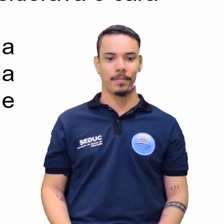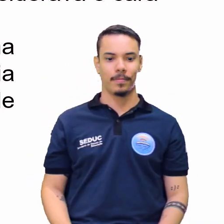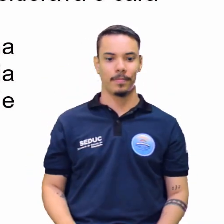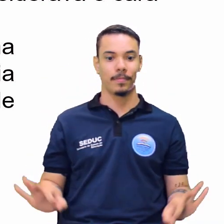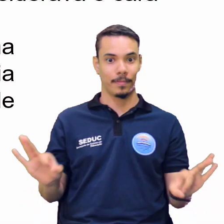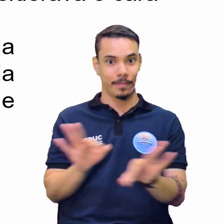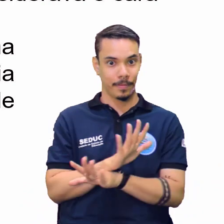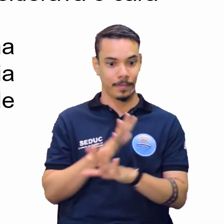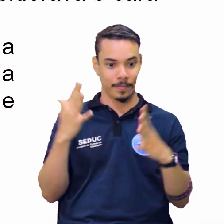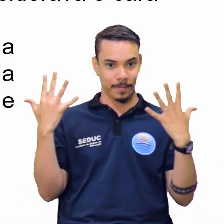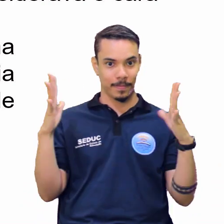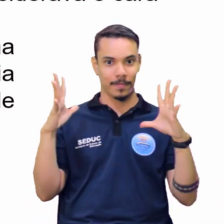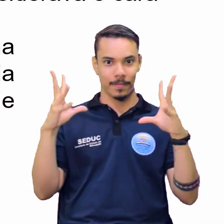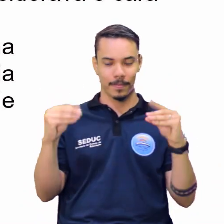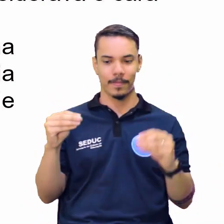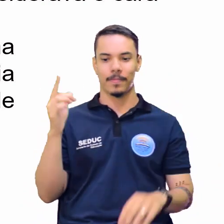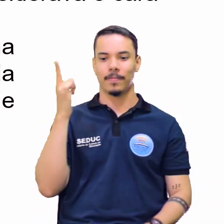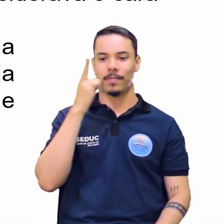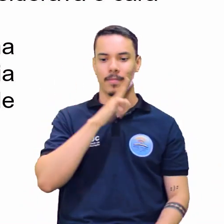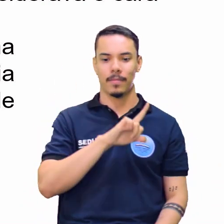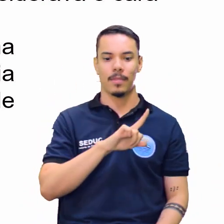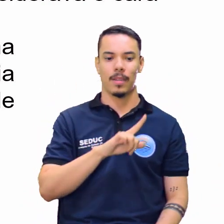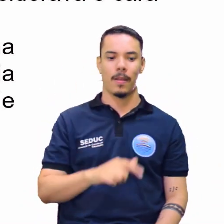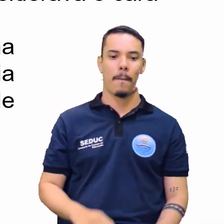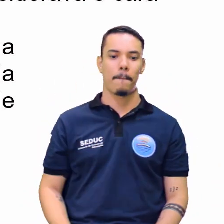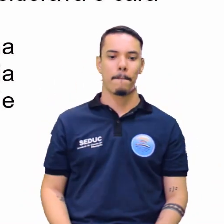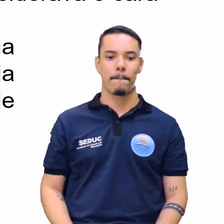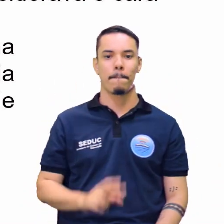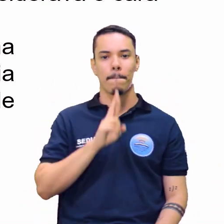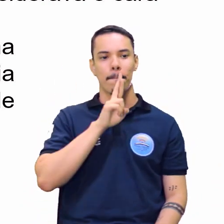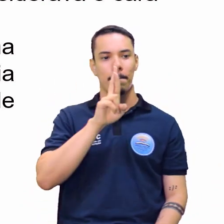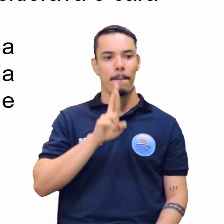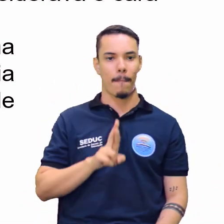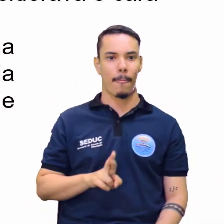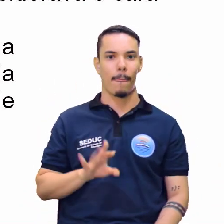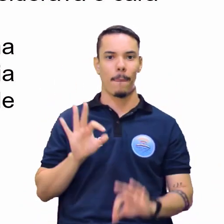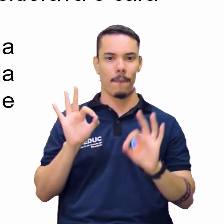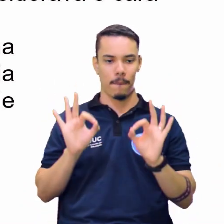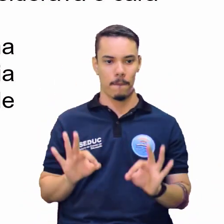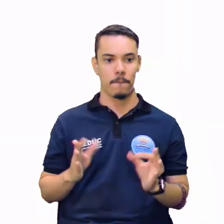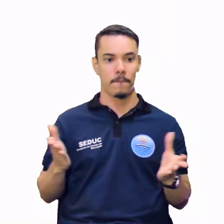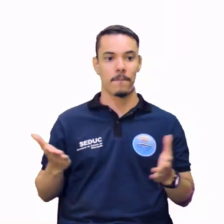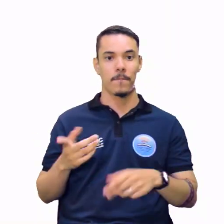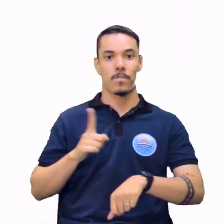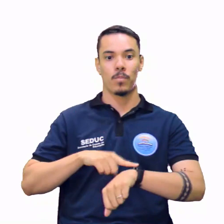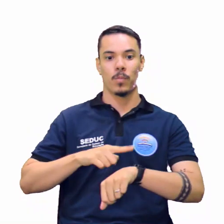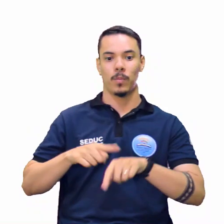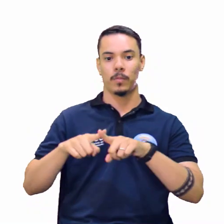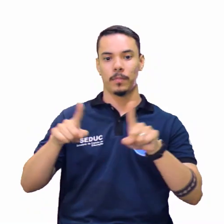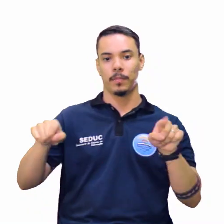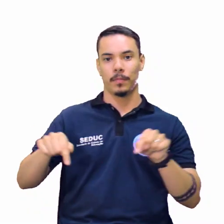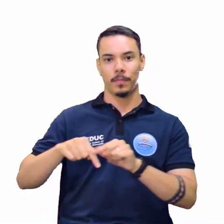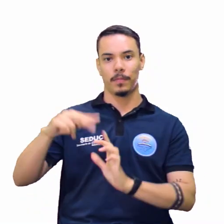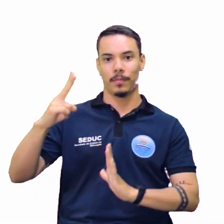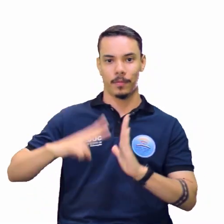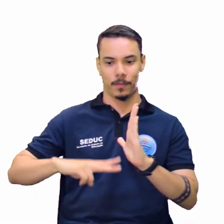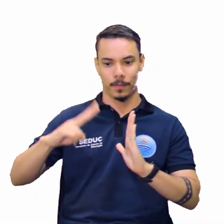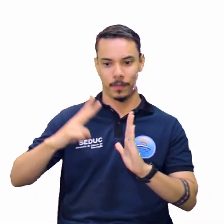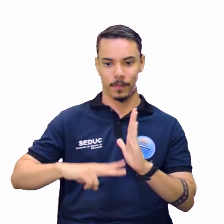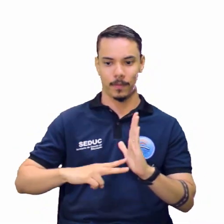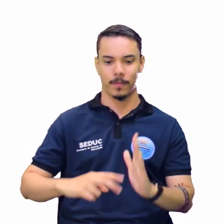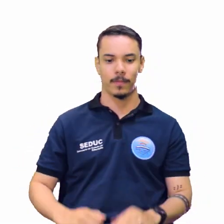amados Parabéns a todos que conseguiram gabaritar e vamos para o nosso clube de leitura